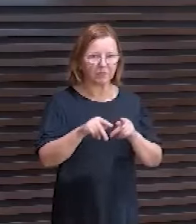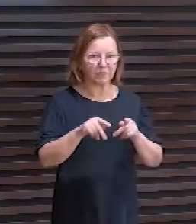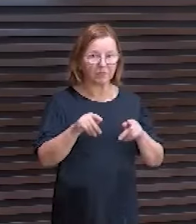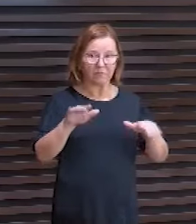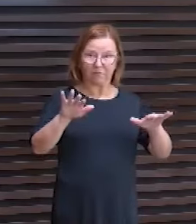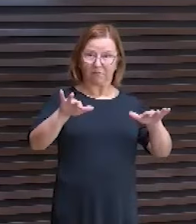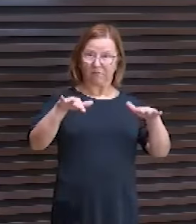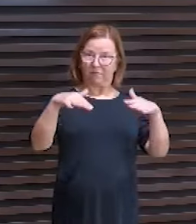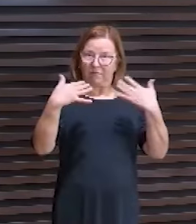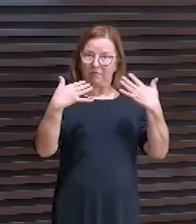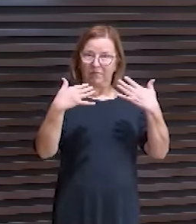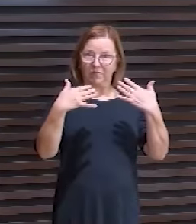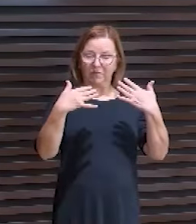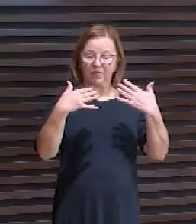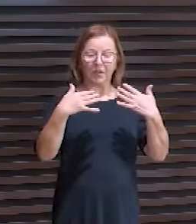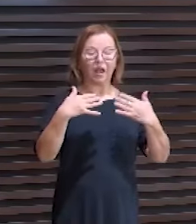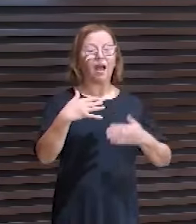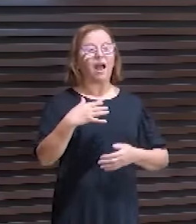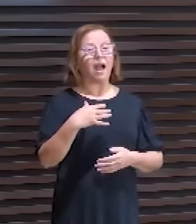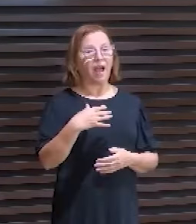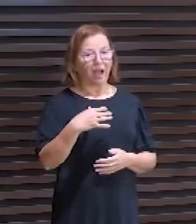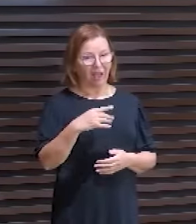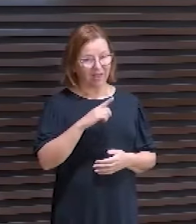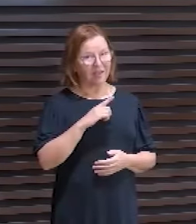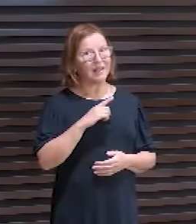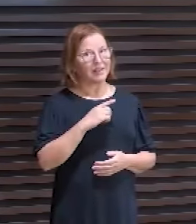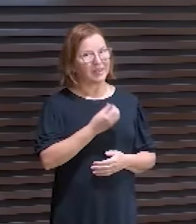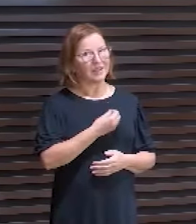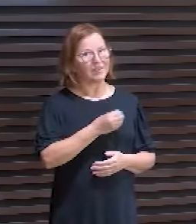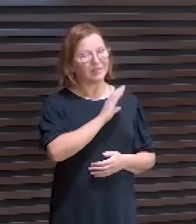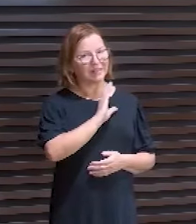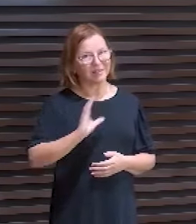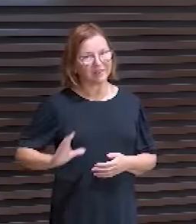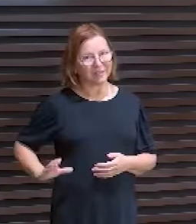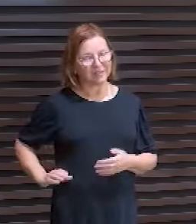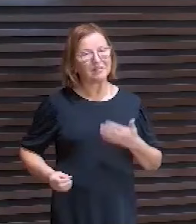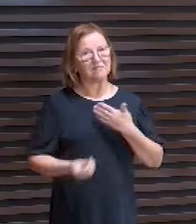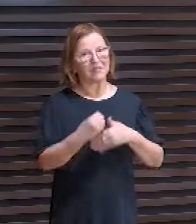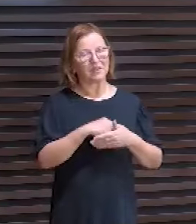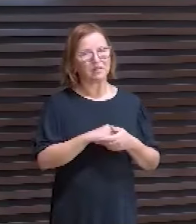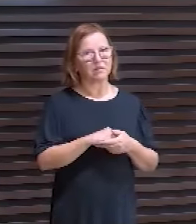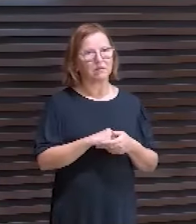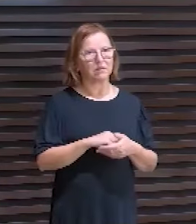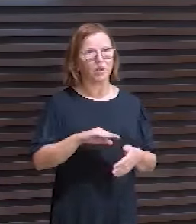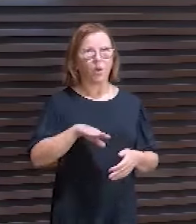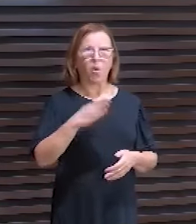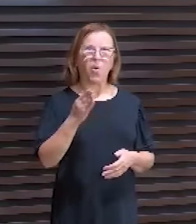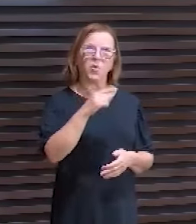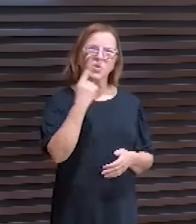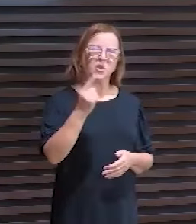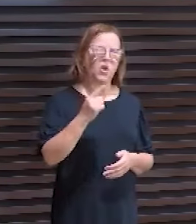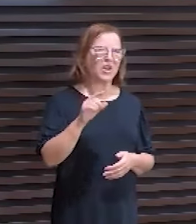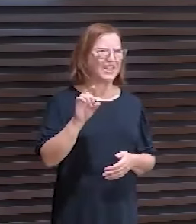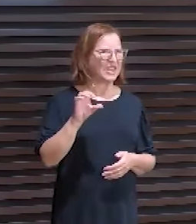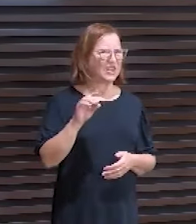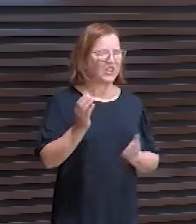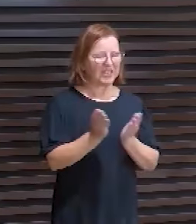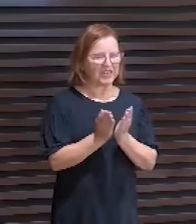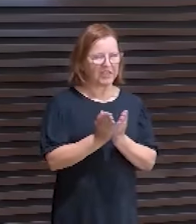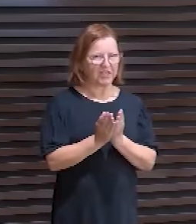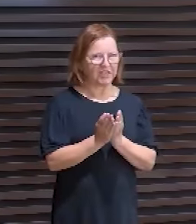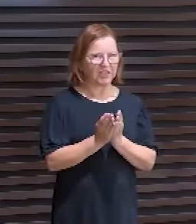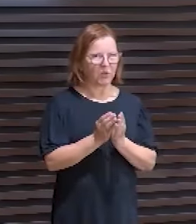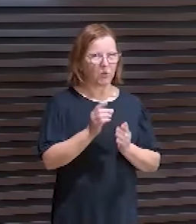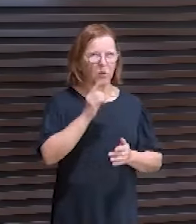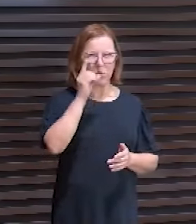para nós e vendo a vida de Cristo em nós ou nós só somos cristãos no domingo aqui dentro da